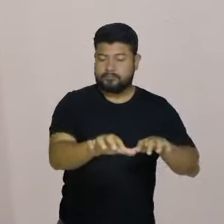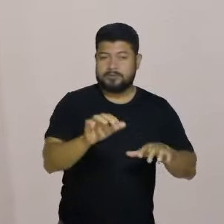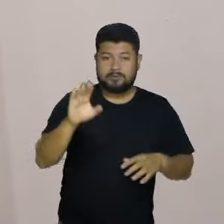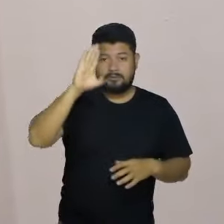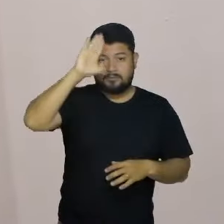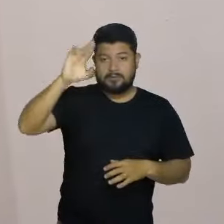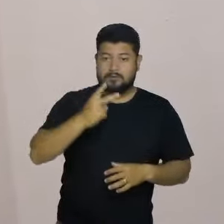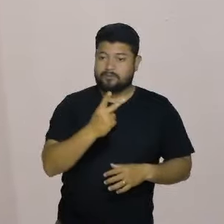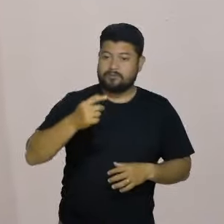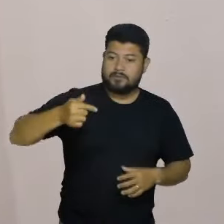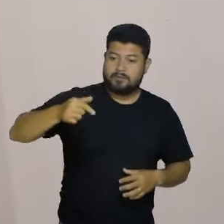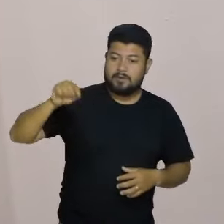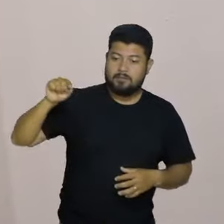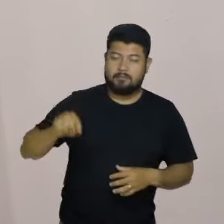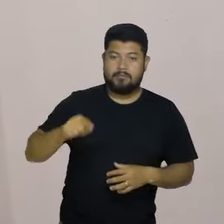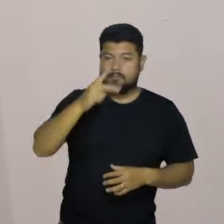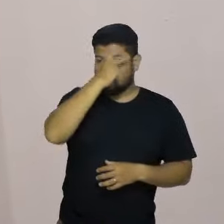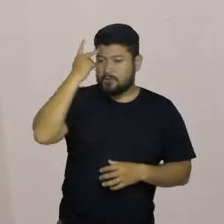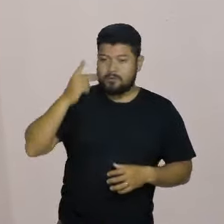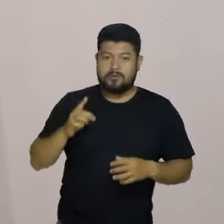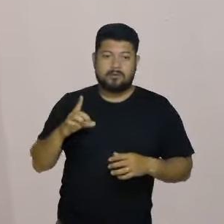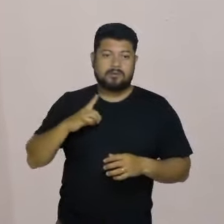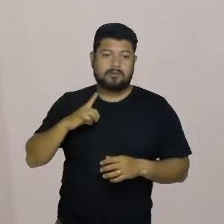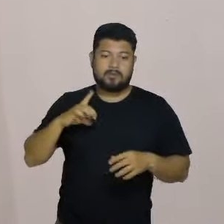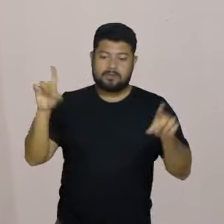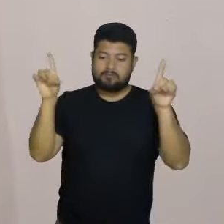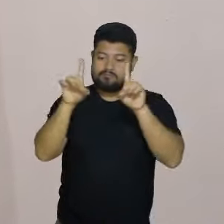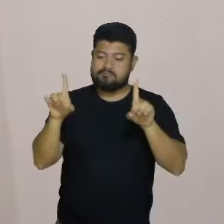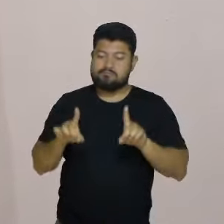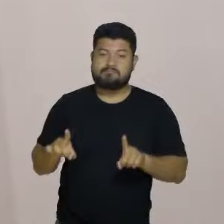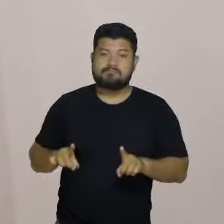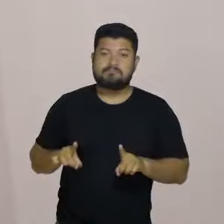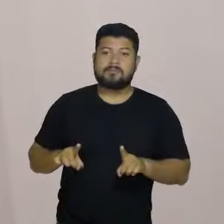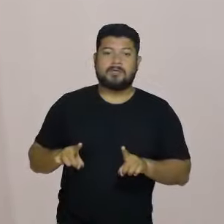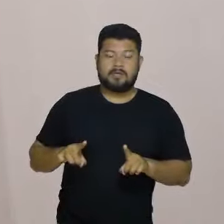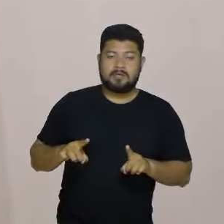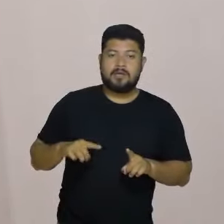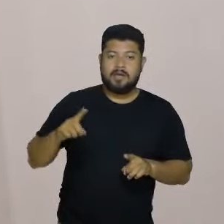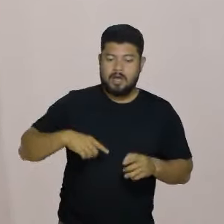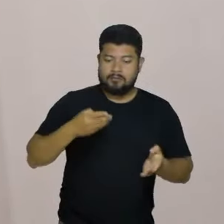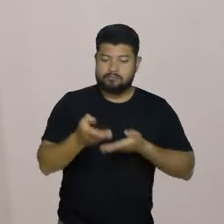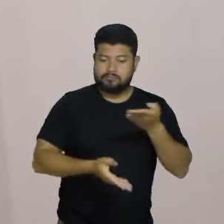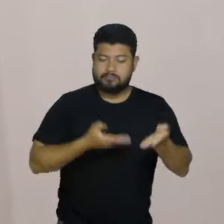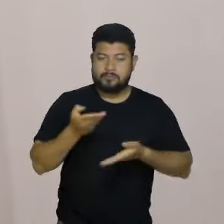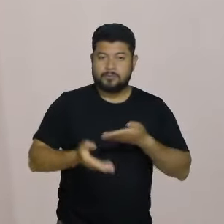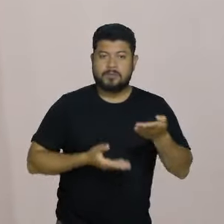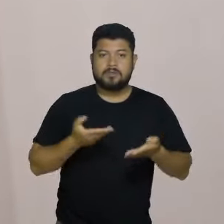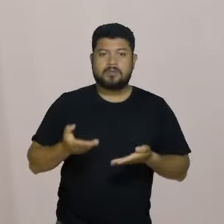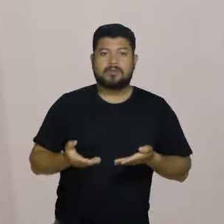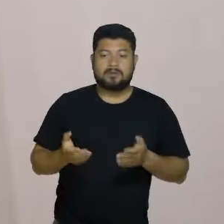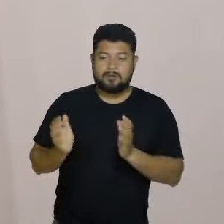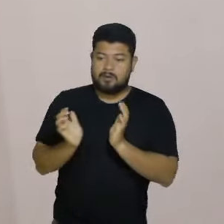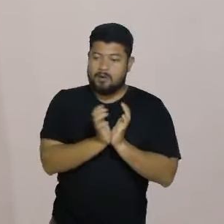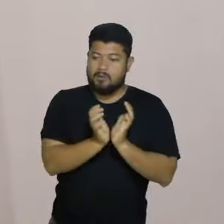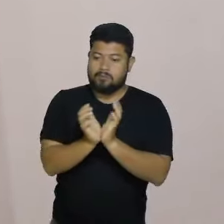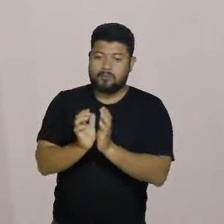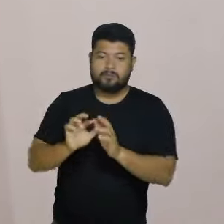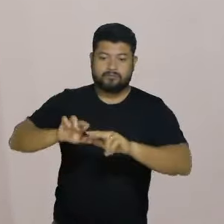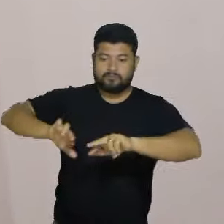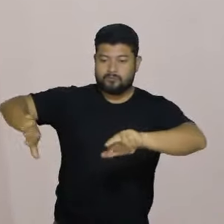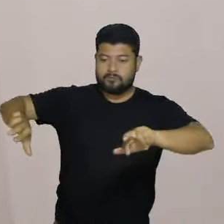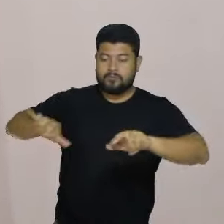mil pessoas com deficiências que são atendidas pelas APAES do Estado de Santa Catarina.